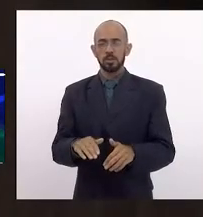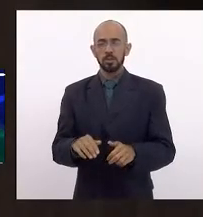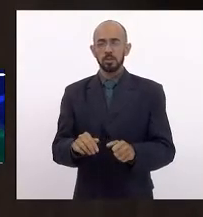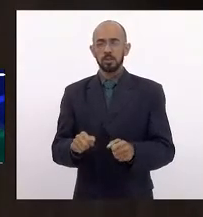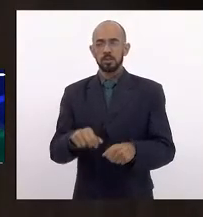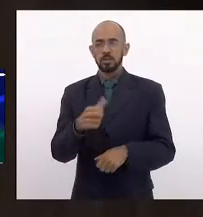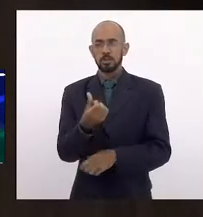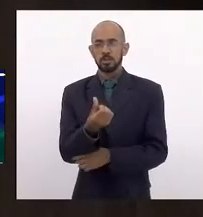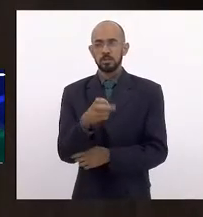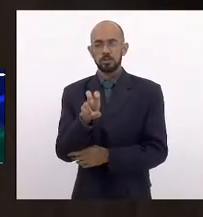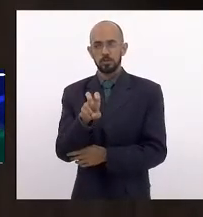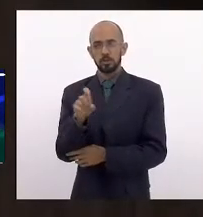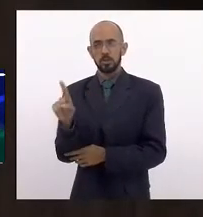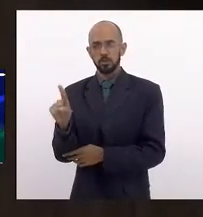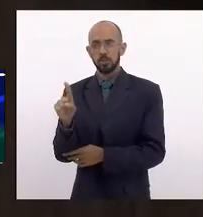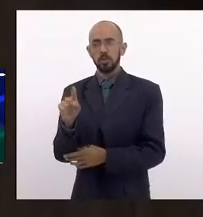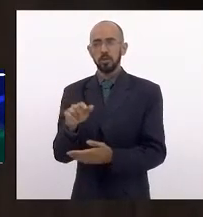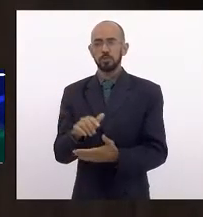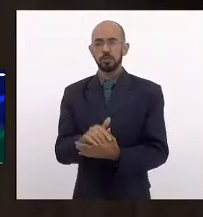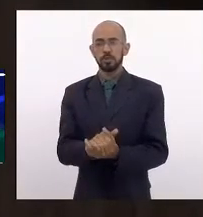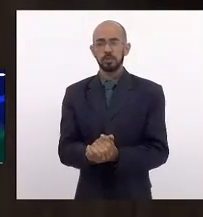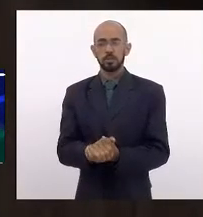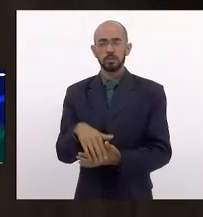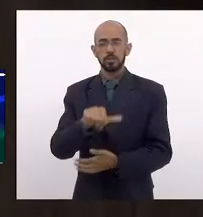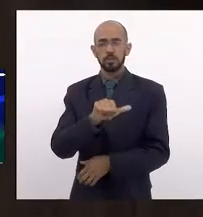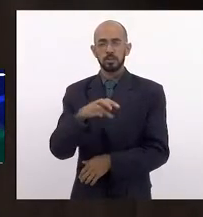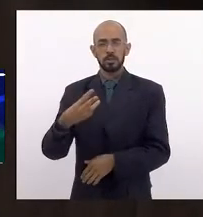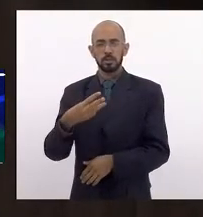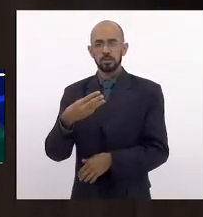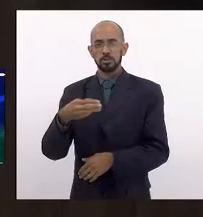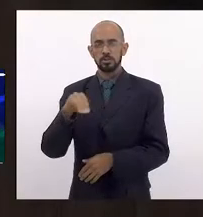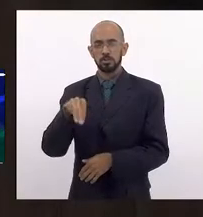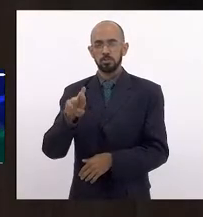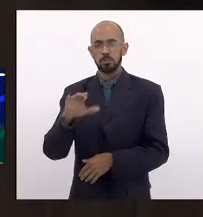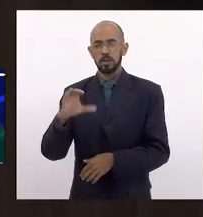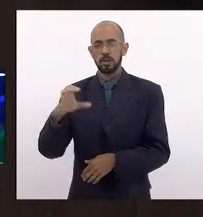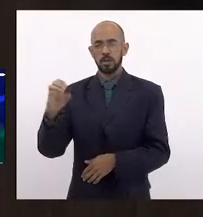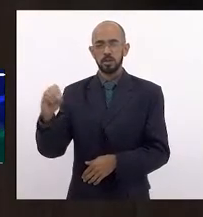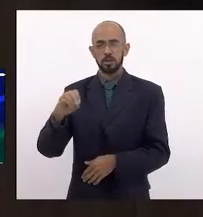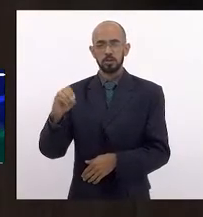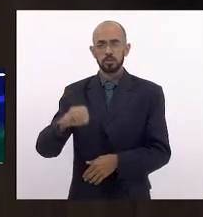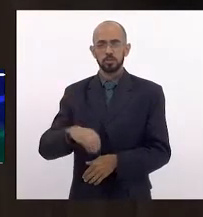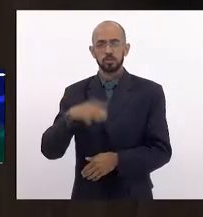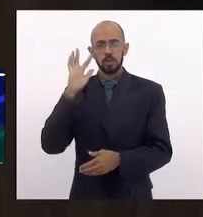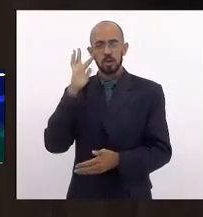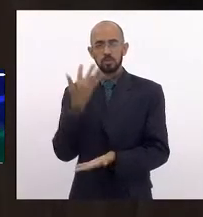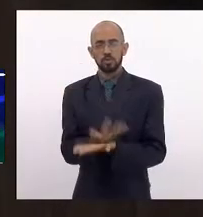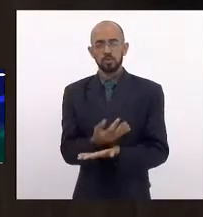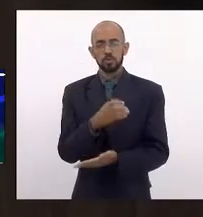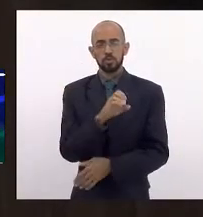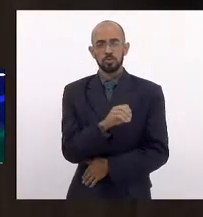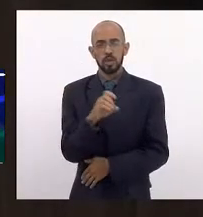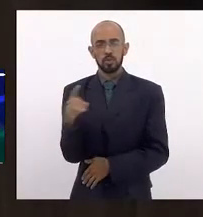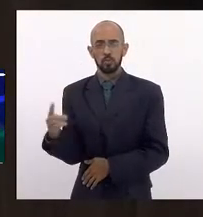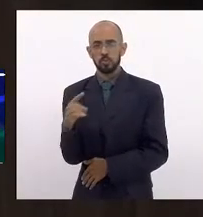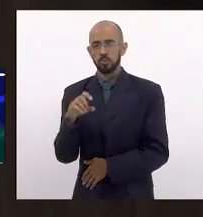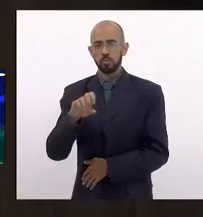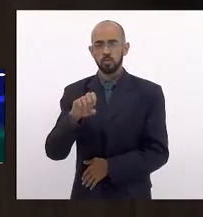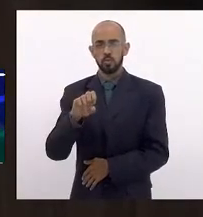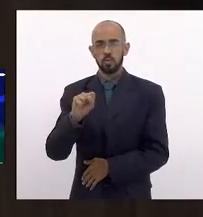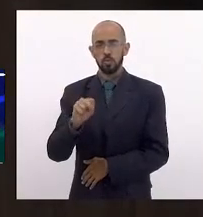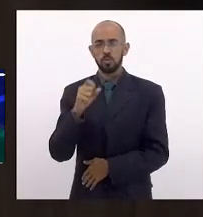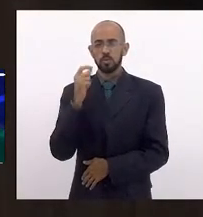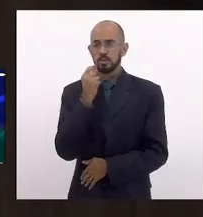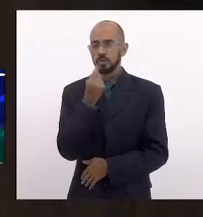651 2020 publicado em 13 de Março 2020 com a resolução 01 2028 de Setembro